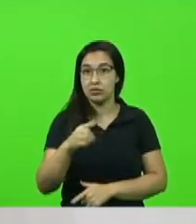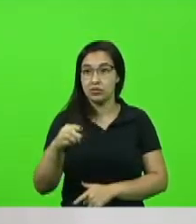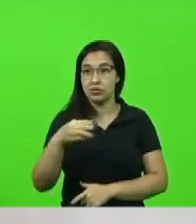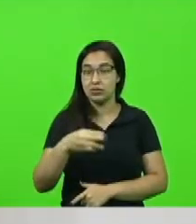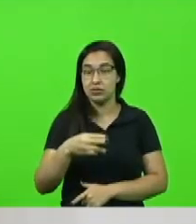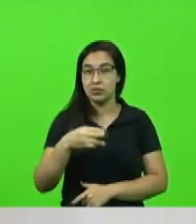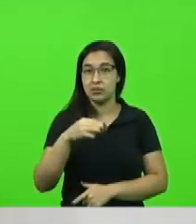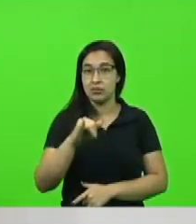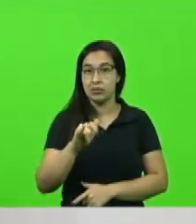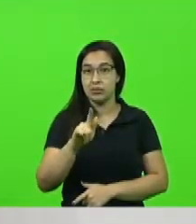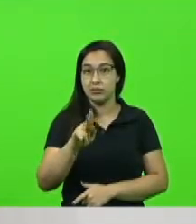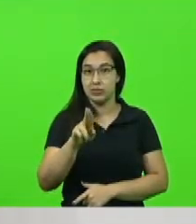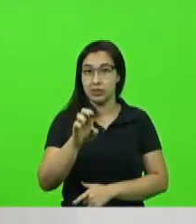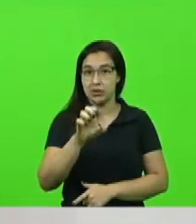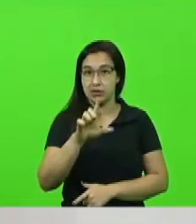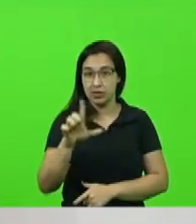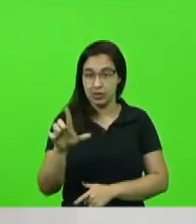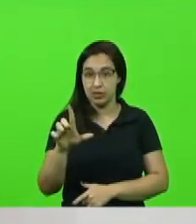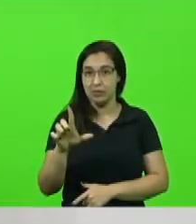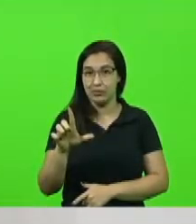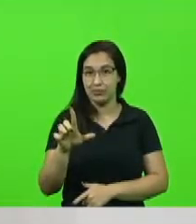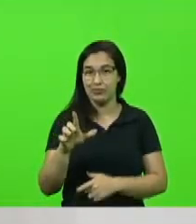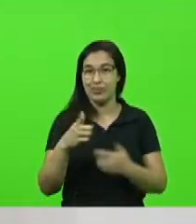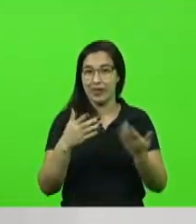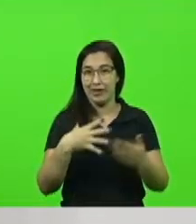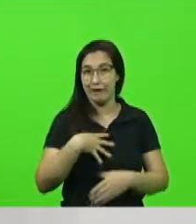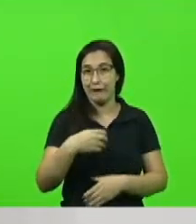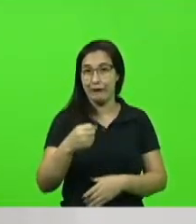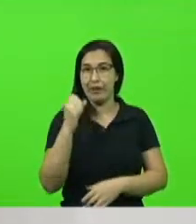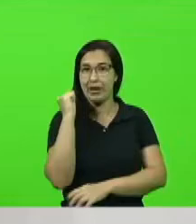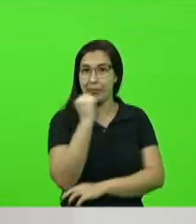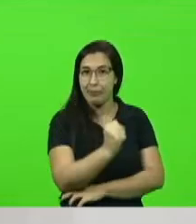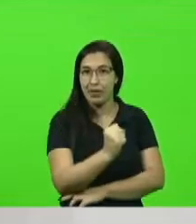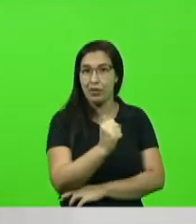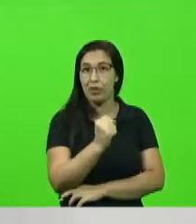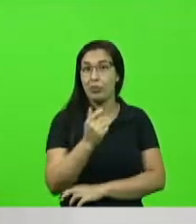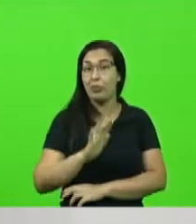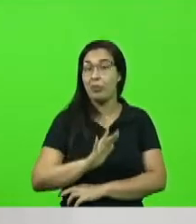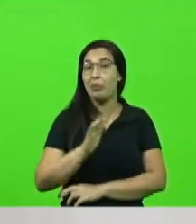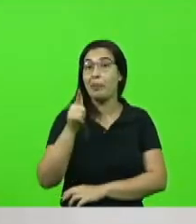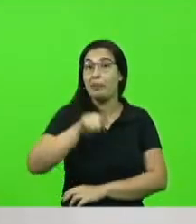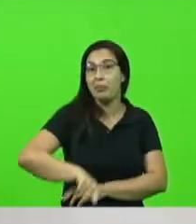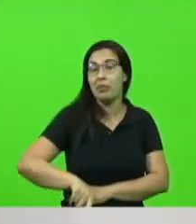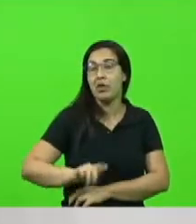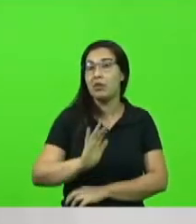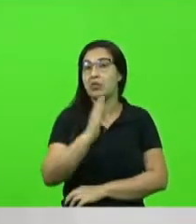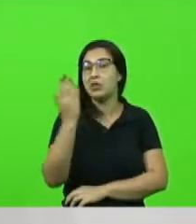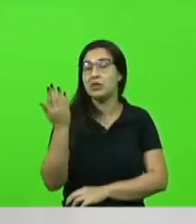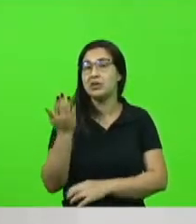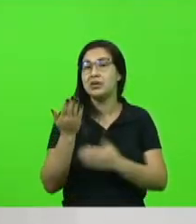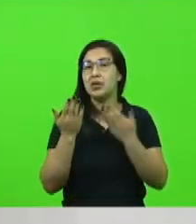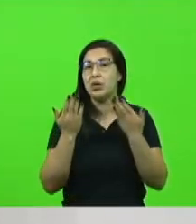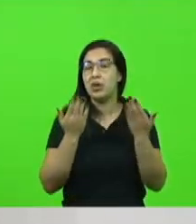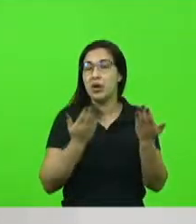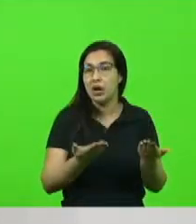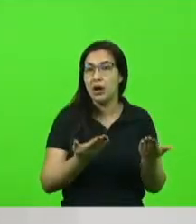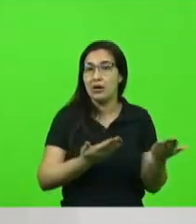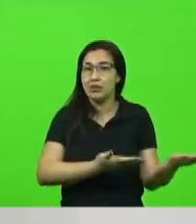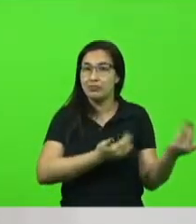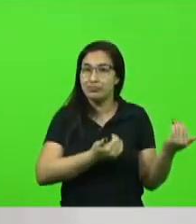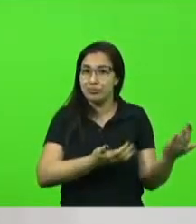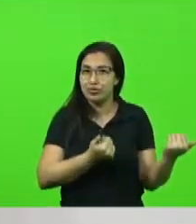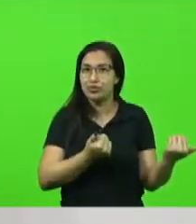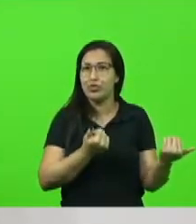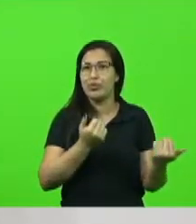nós tivemos aquele ataque daquele jovem a creche em Saudades, e